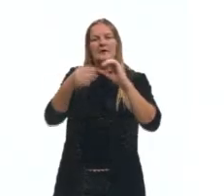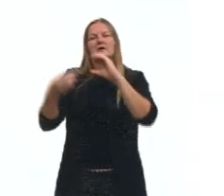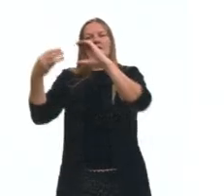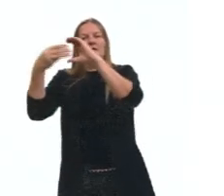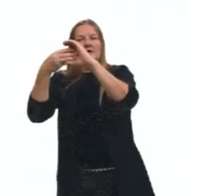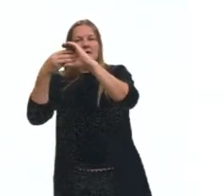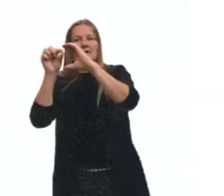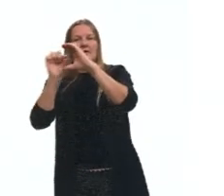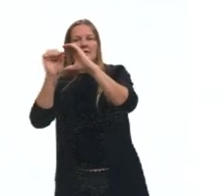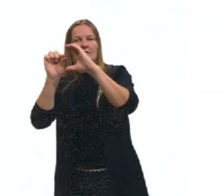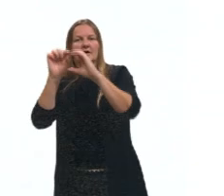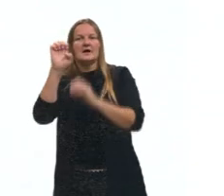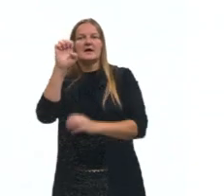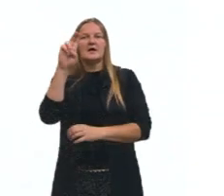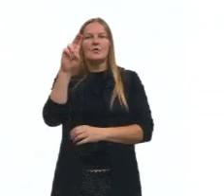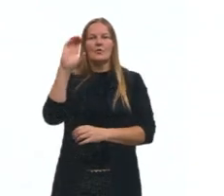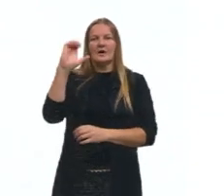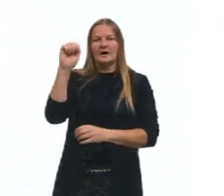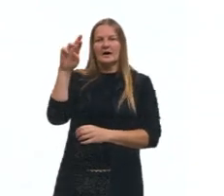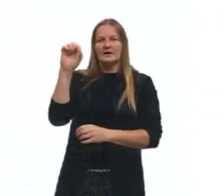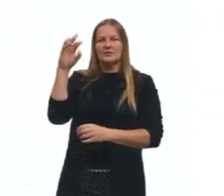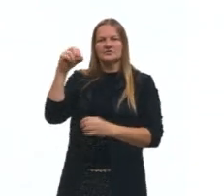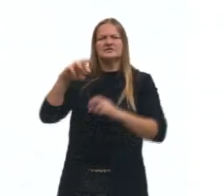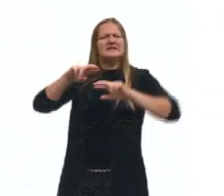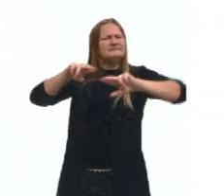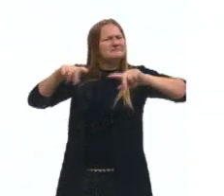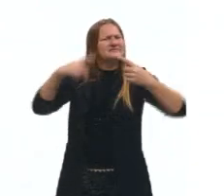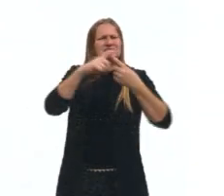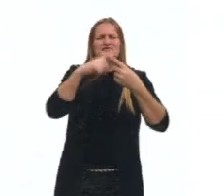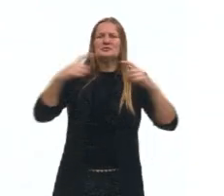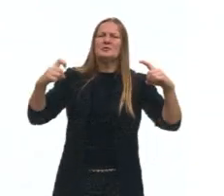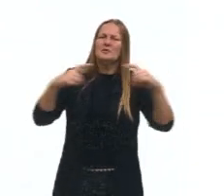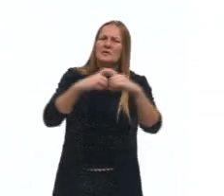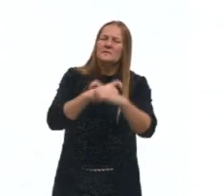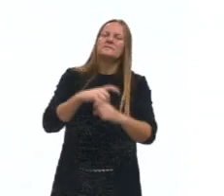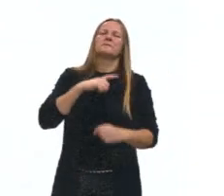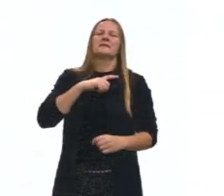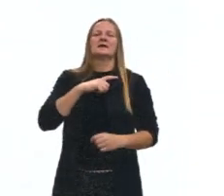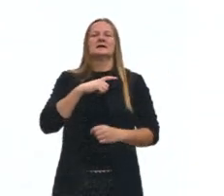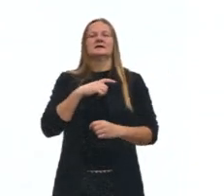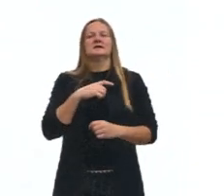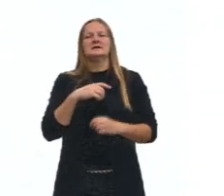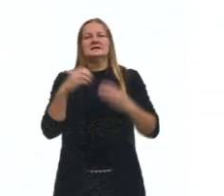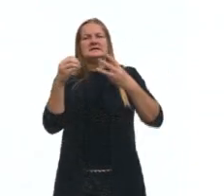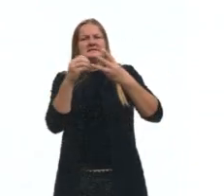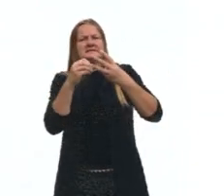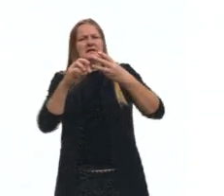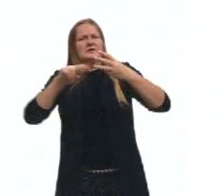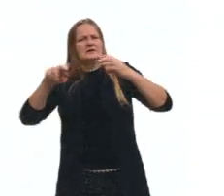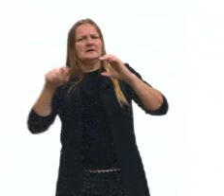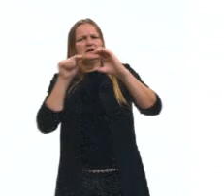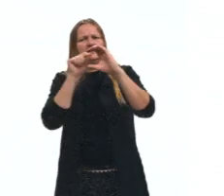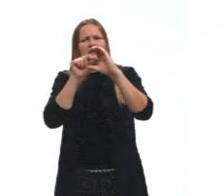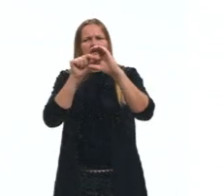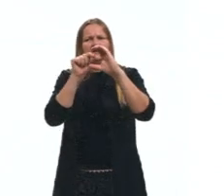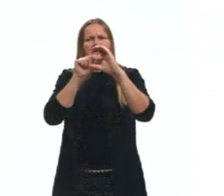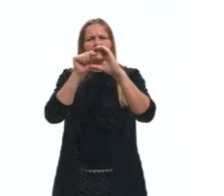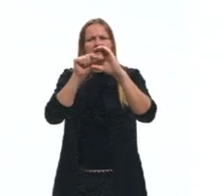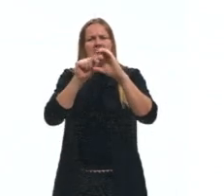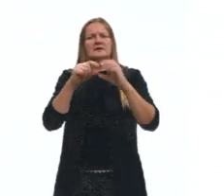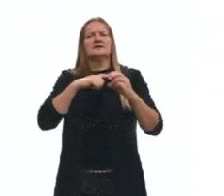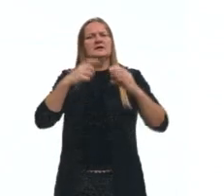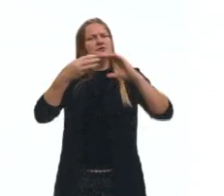Claro que tem vários tipos de bactérias vários tipos de célula eucarionte e